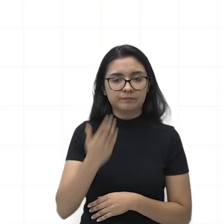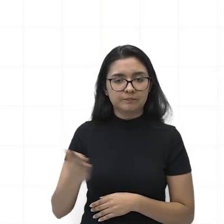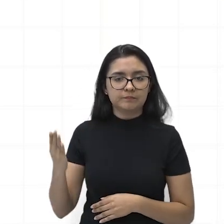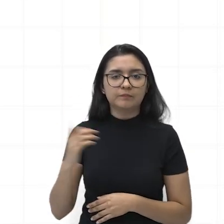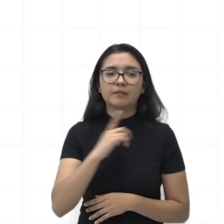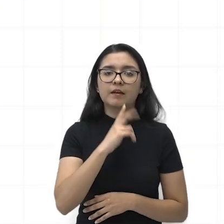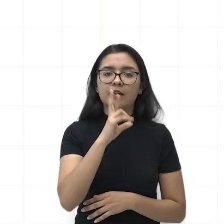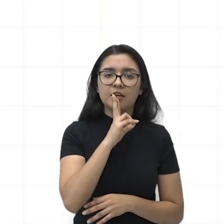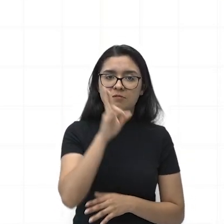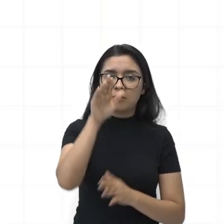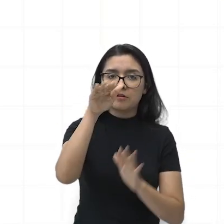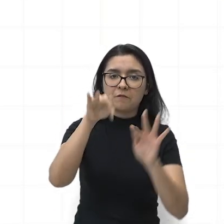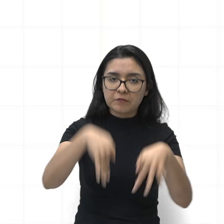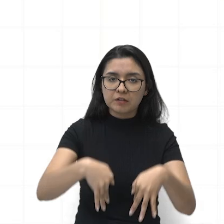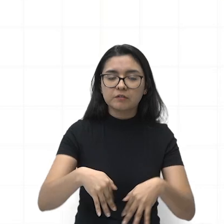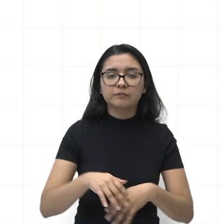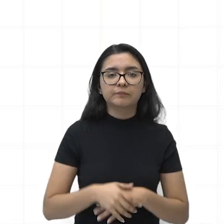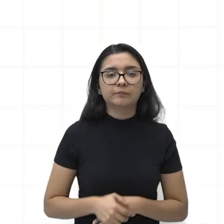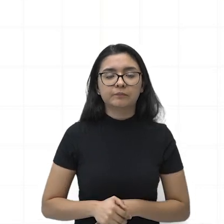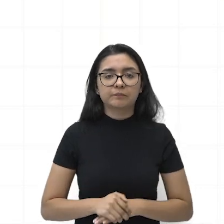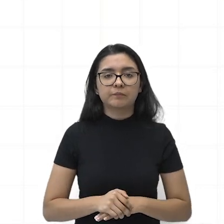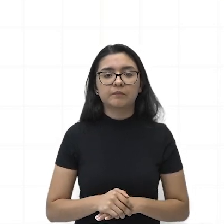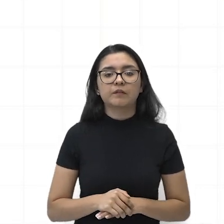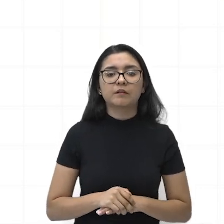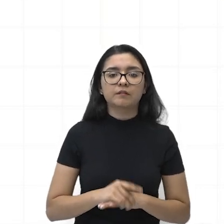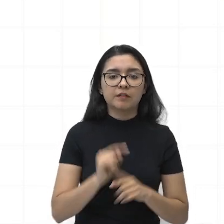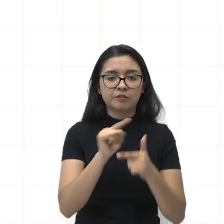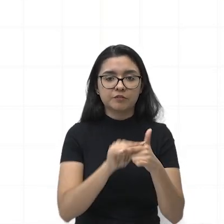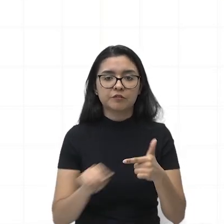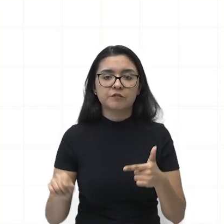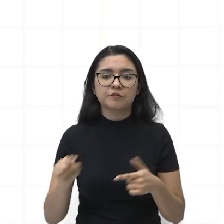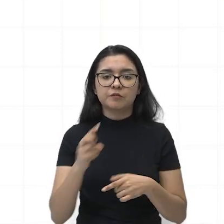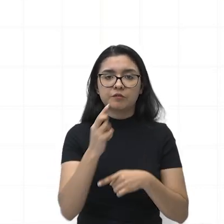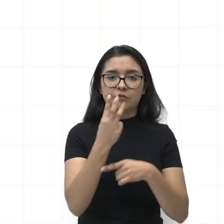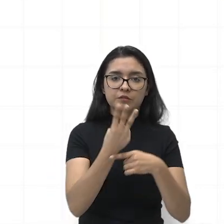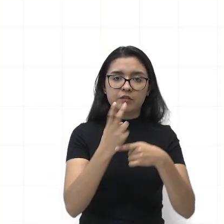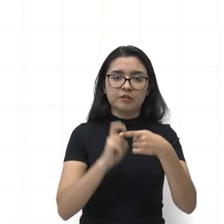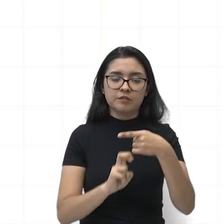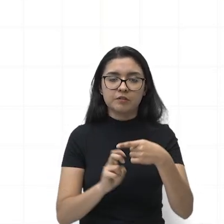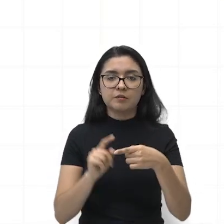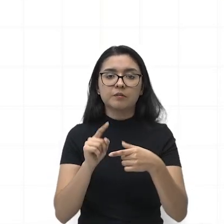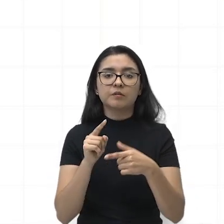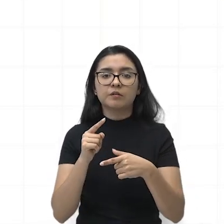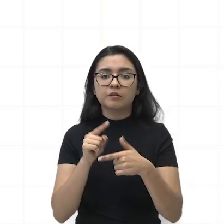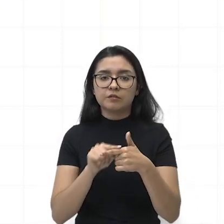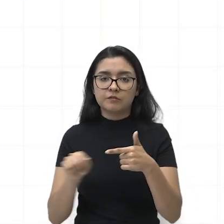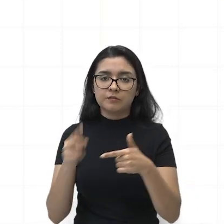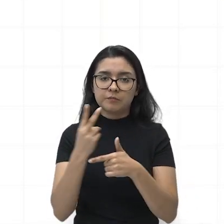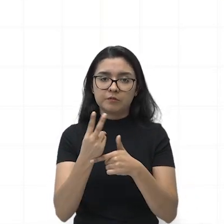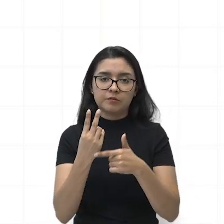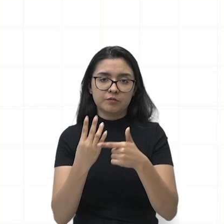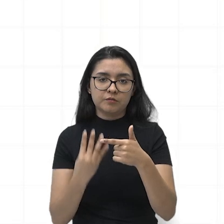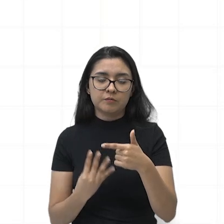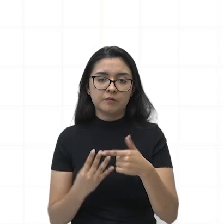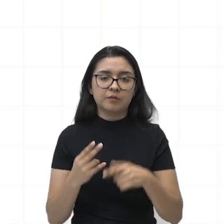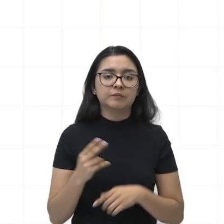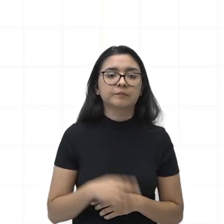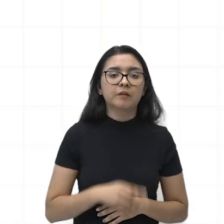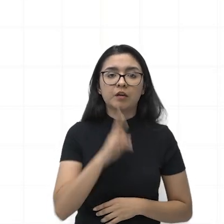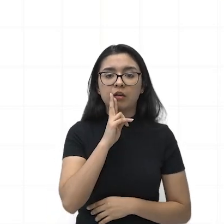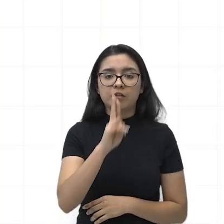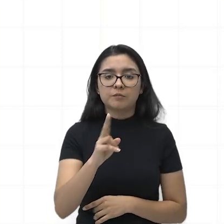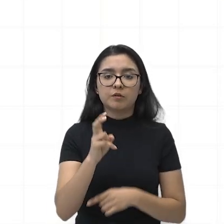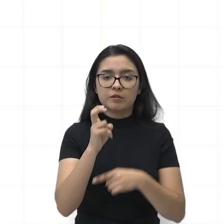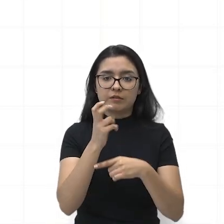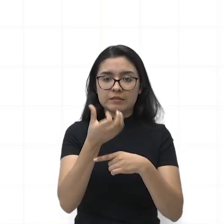a resposta final, né, da divisão de 3/5 dividido por 2/4, que é igual